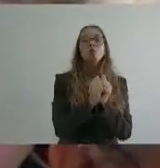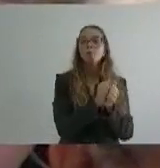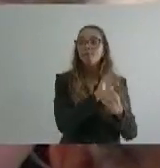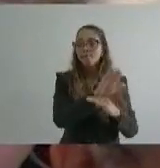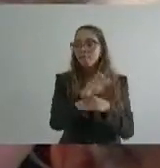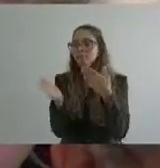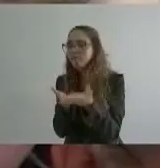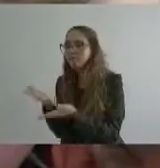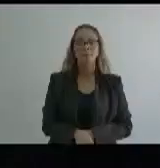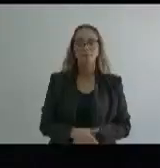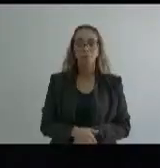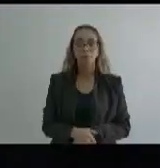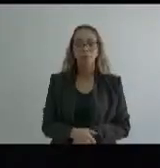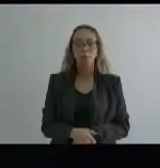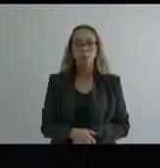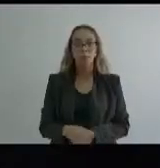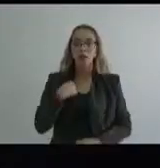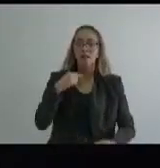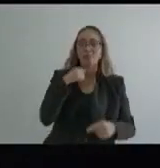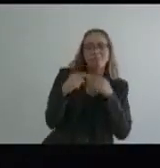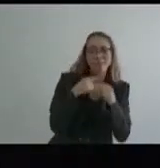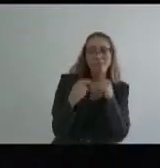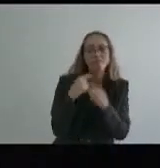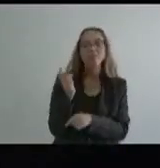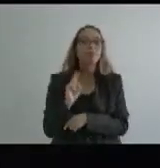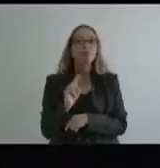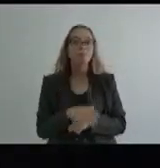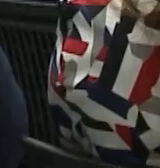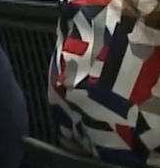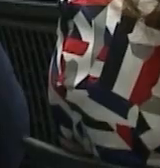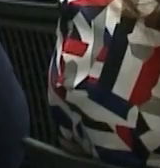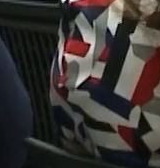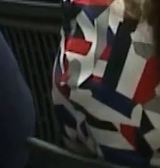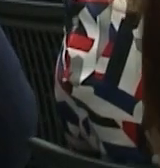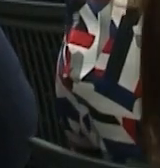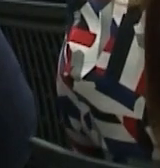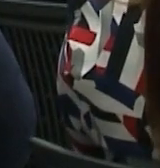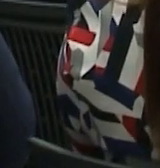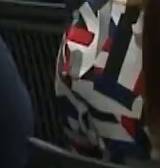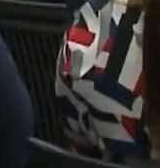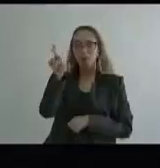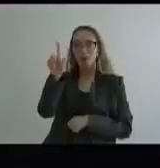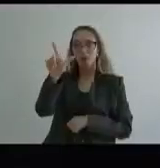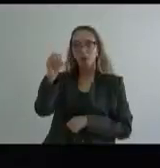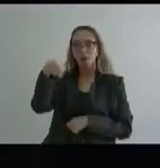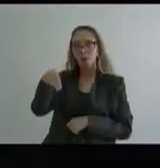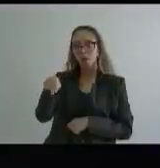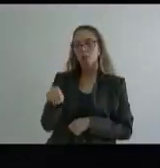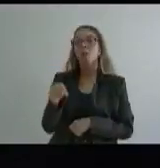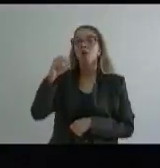honrosa instituição. Não tenho dúvida disso, porque Vossa Excelência, assim como Carlos Novelli, tem consigo